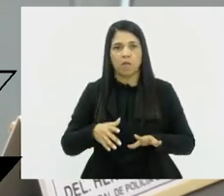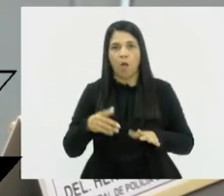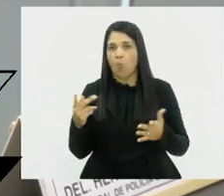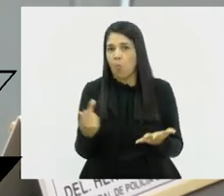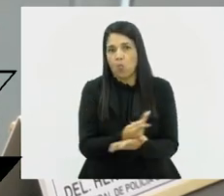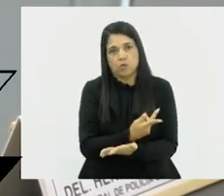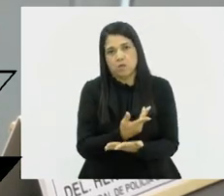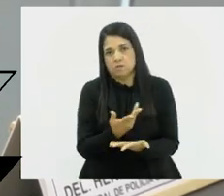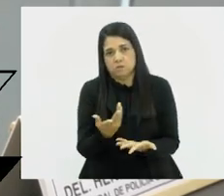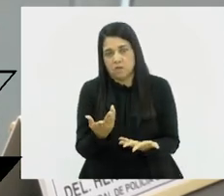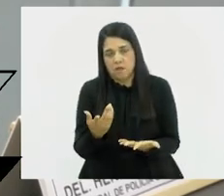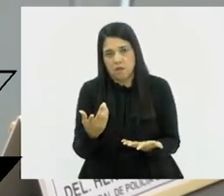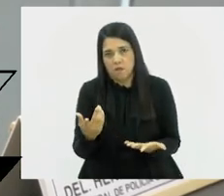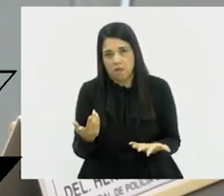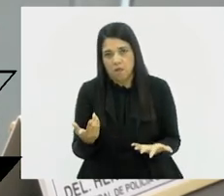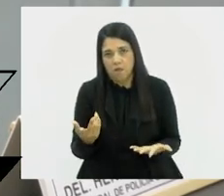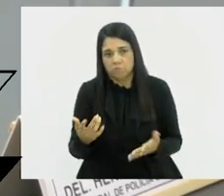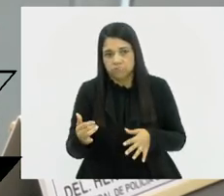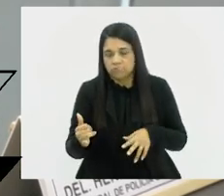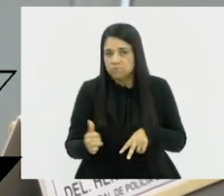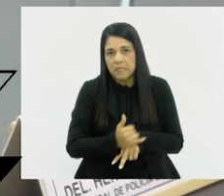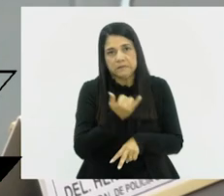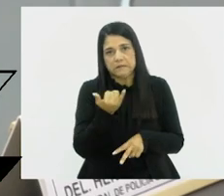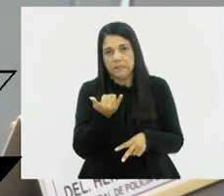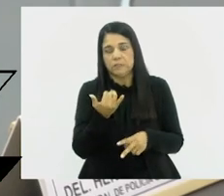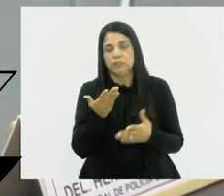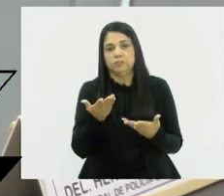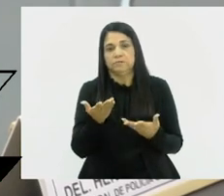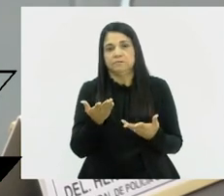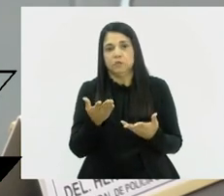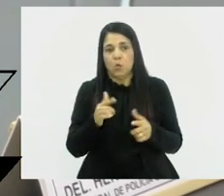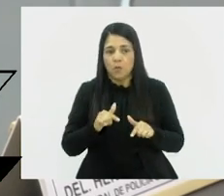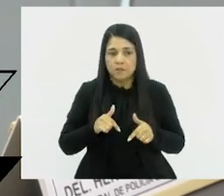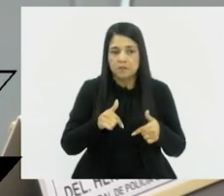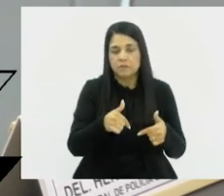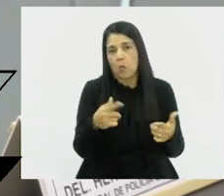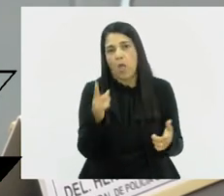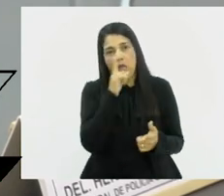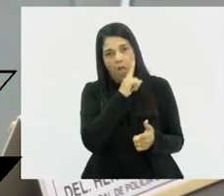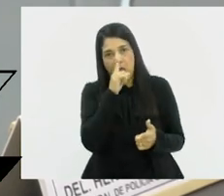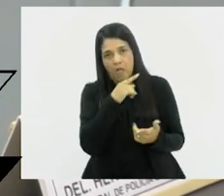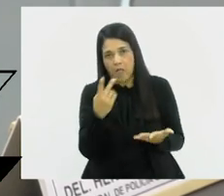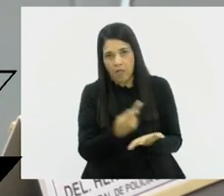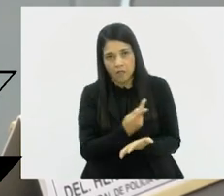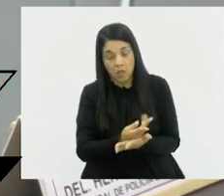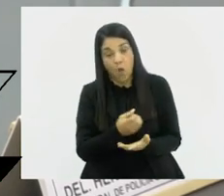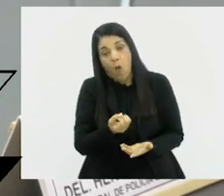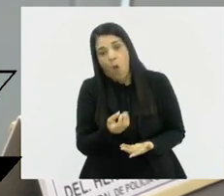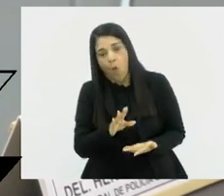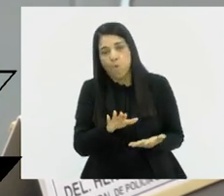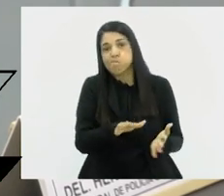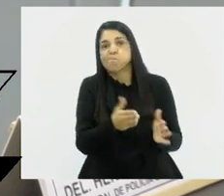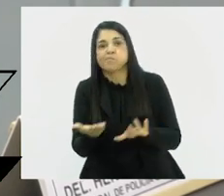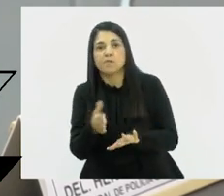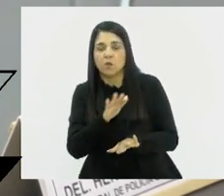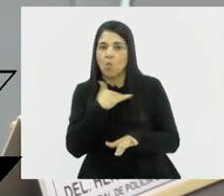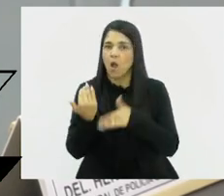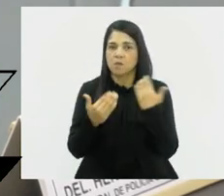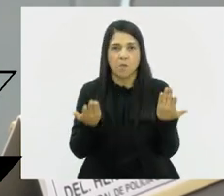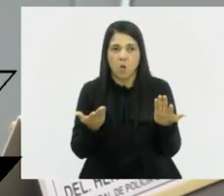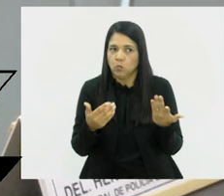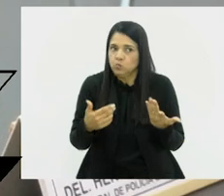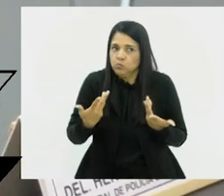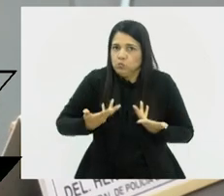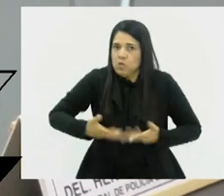poderia ser feito, caso fosse uma intervenção inadequada, ou até mesmo culminar até com a morte do animal. Também eu imagino que não seja isso que